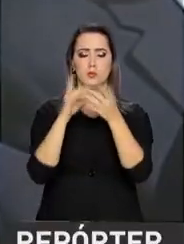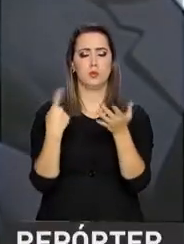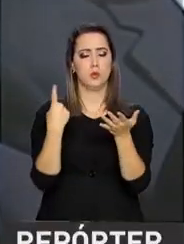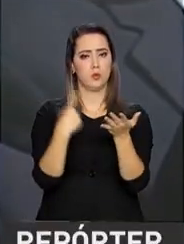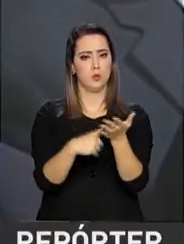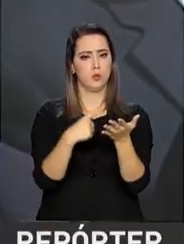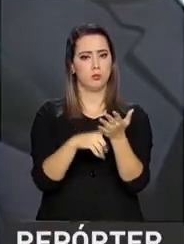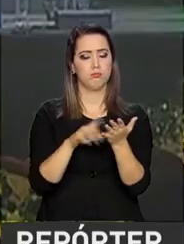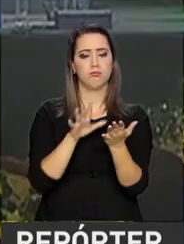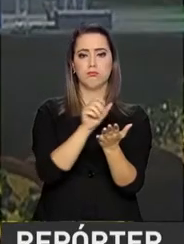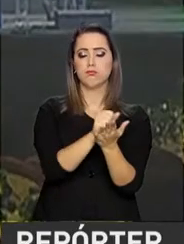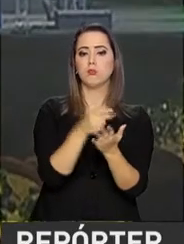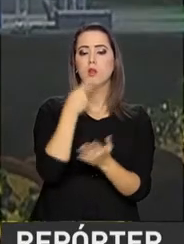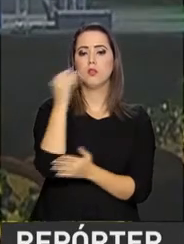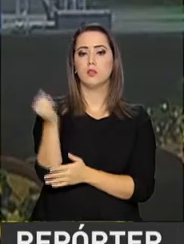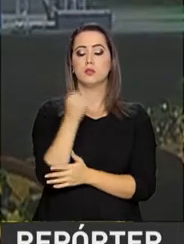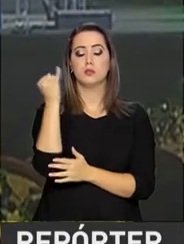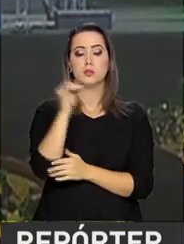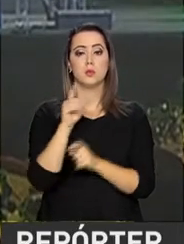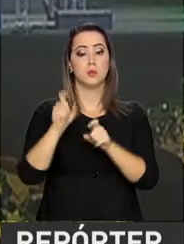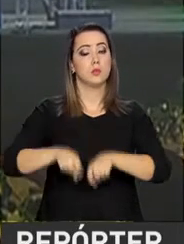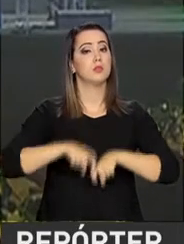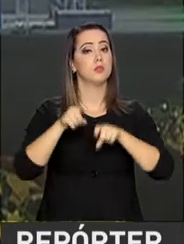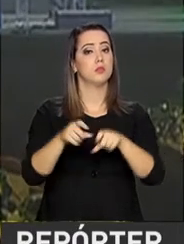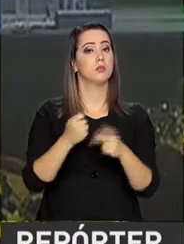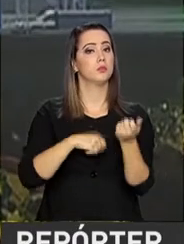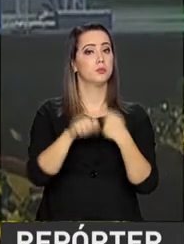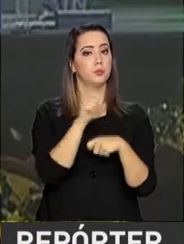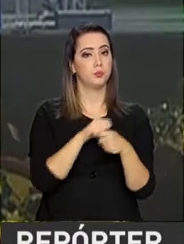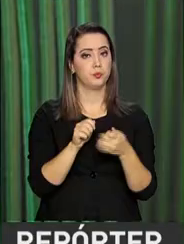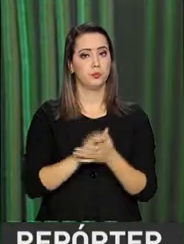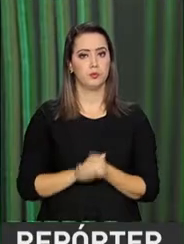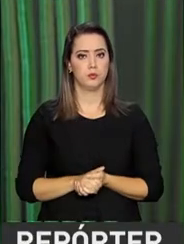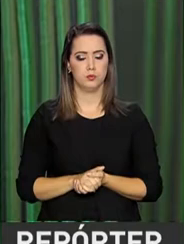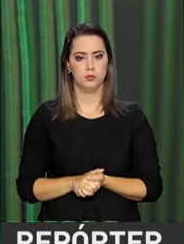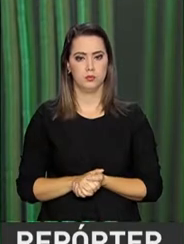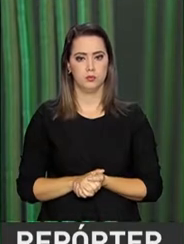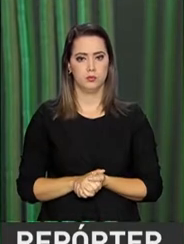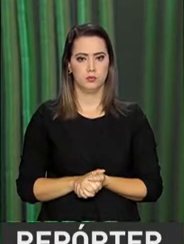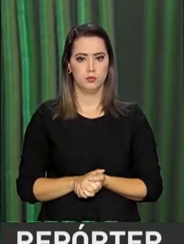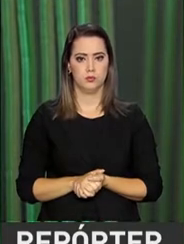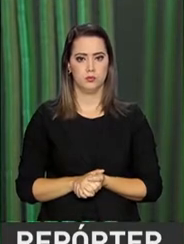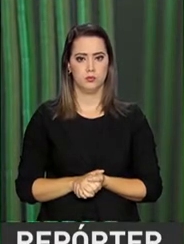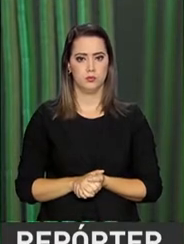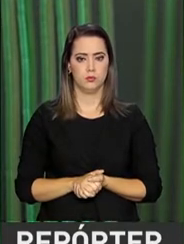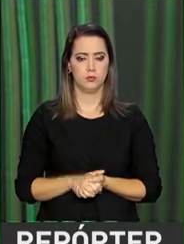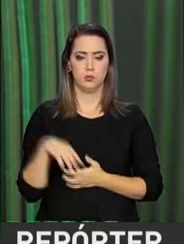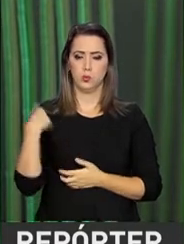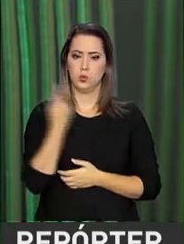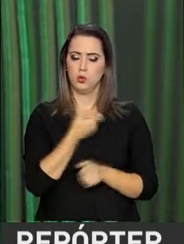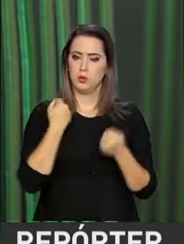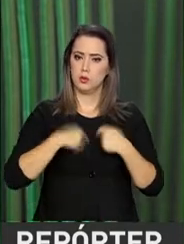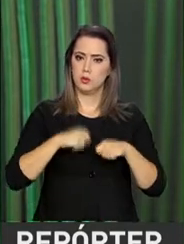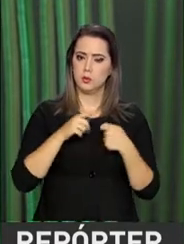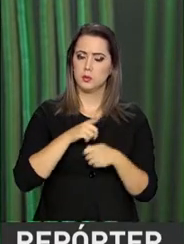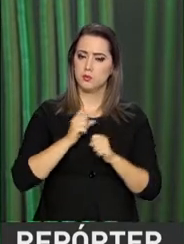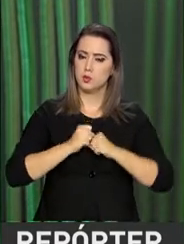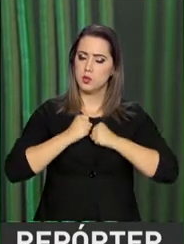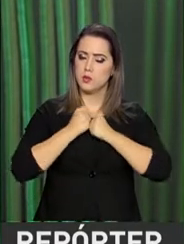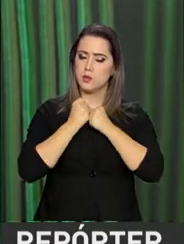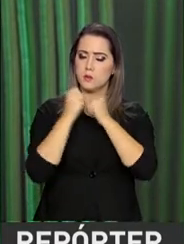destacou o peso do agronegócio na economia do país nós temos que ter empenho